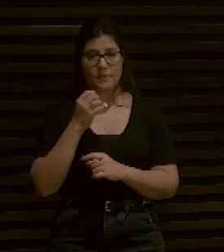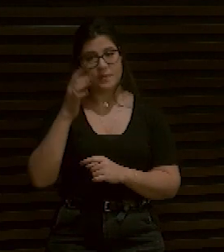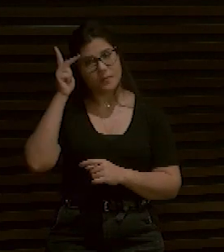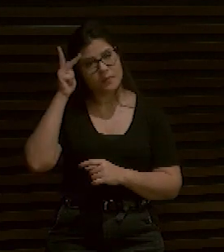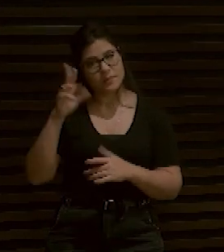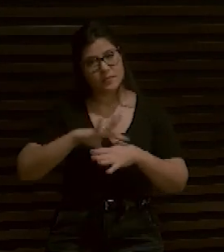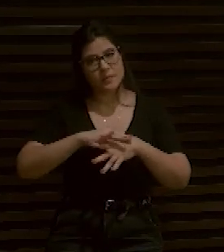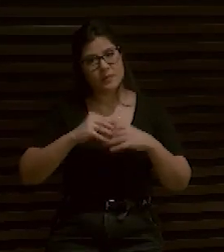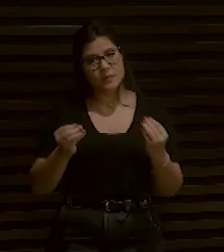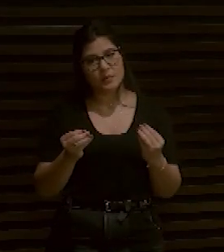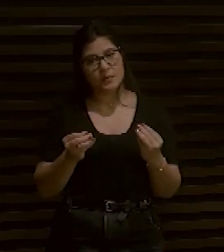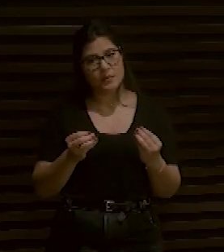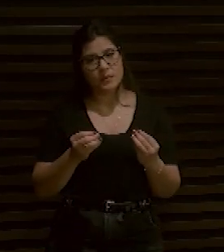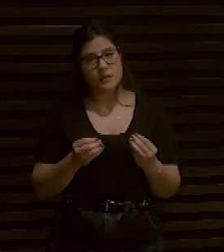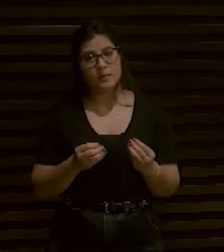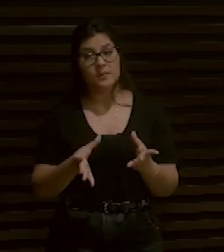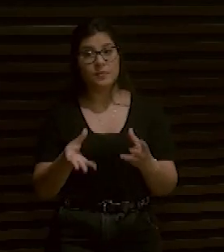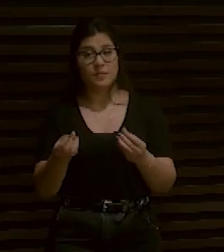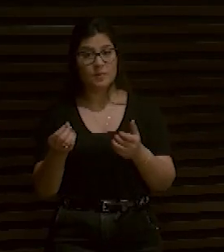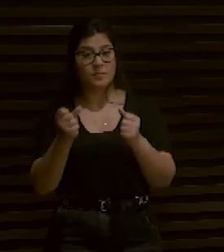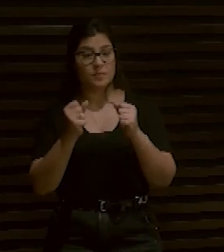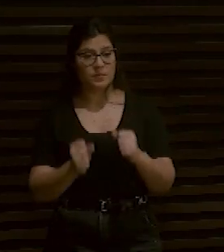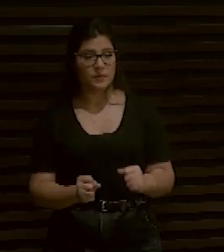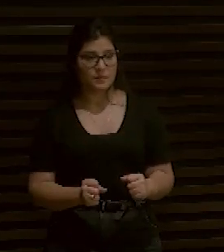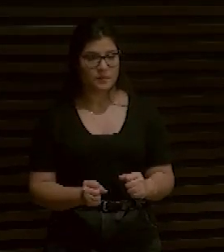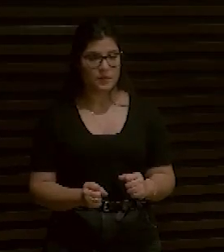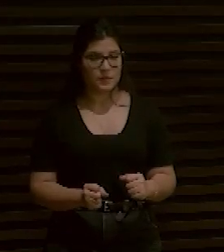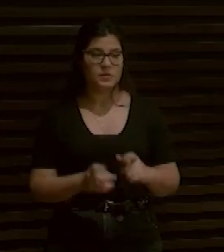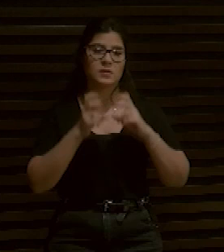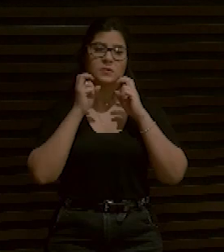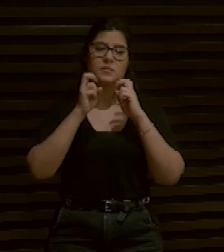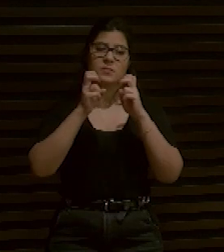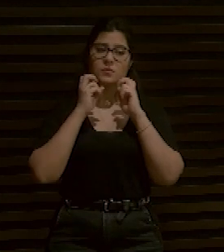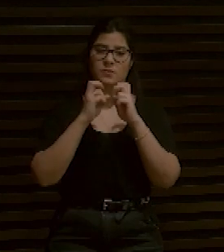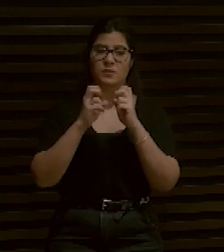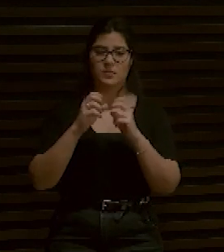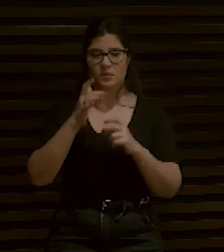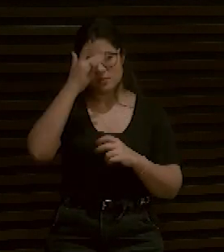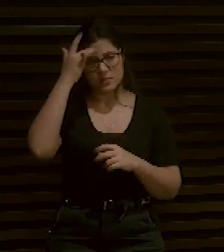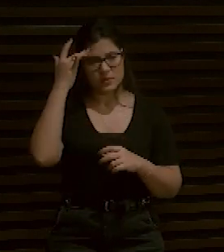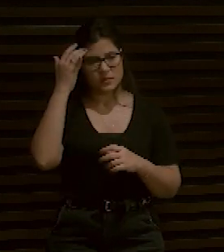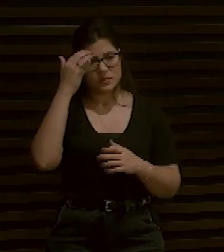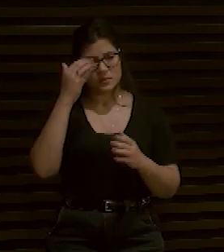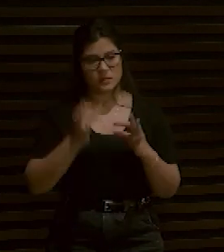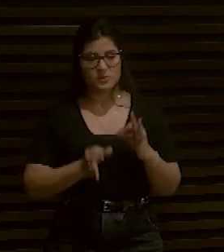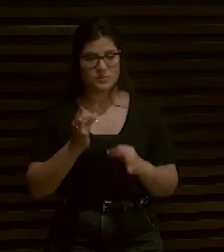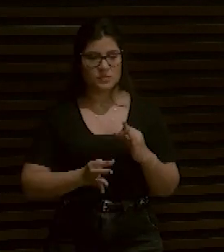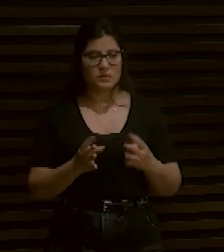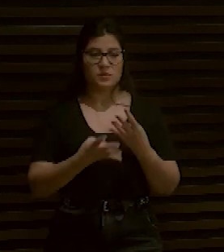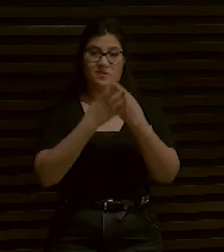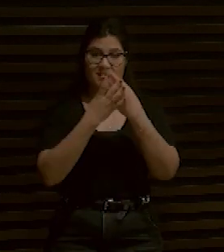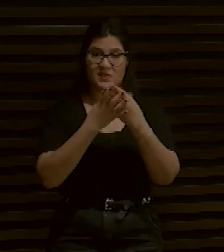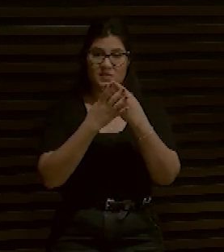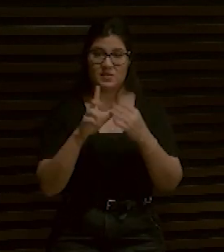curados. Muito pode, por sua eficácia, a súplica do justo. Confessai os vossos